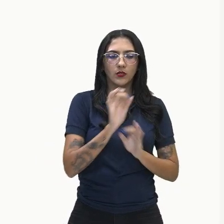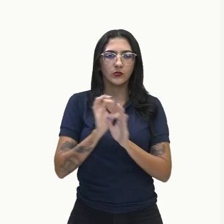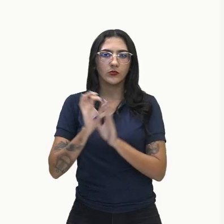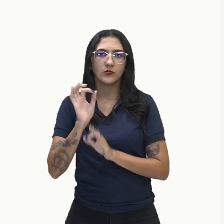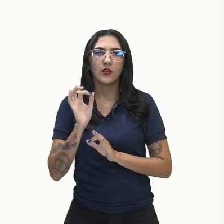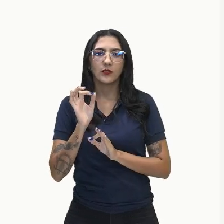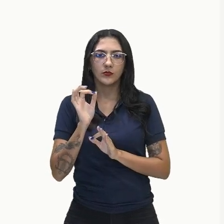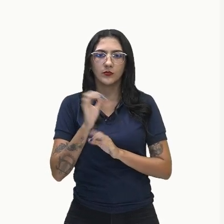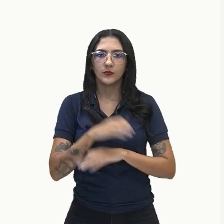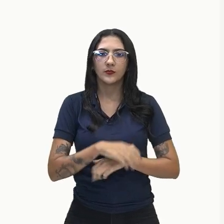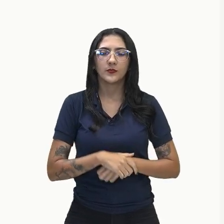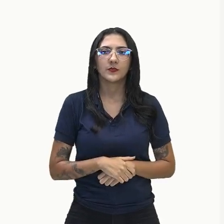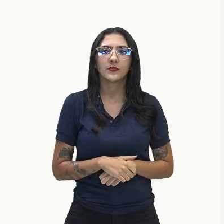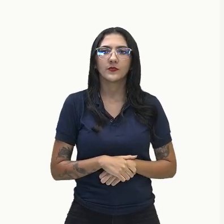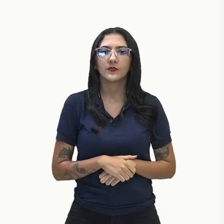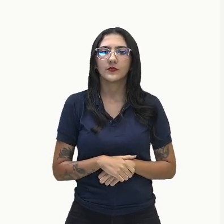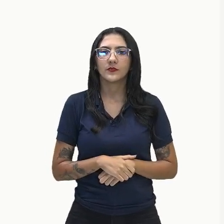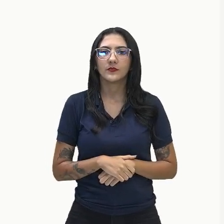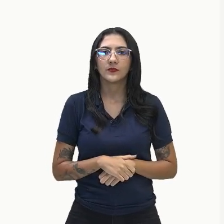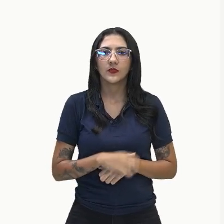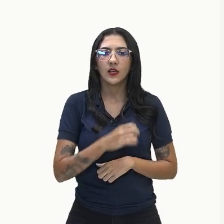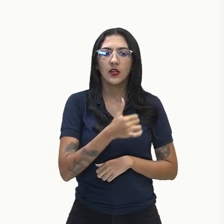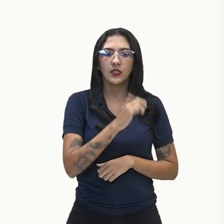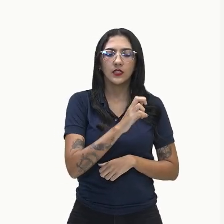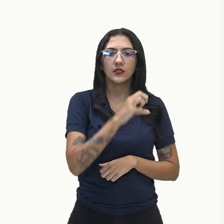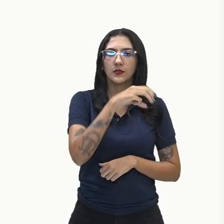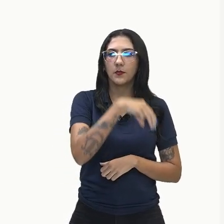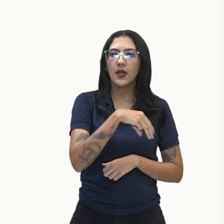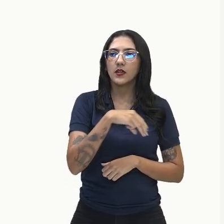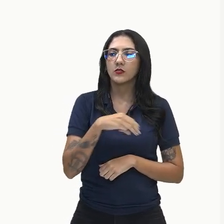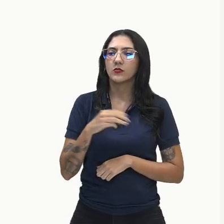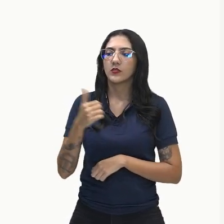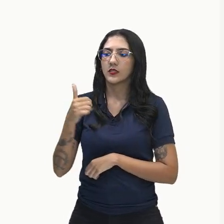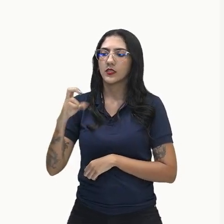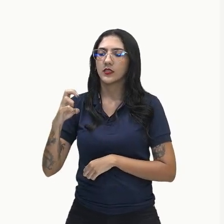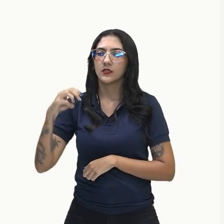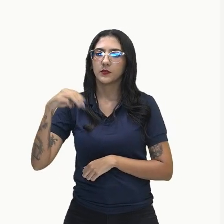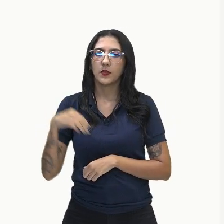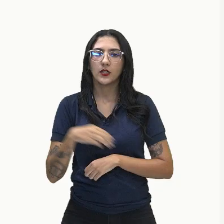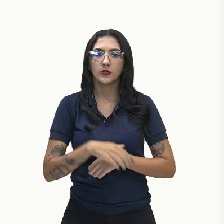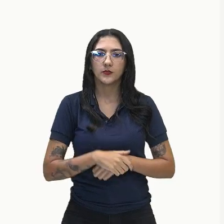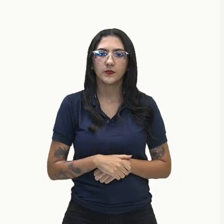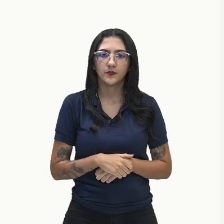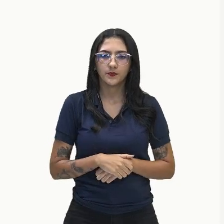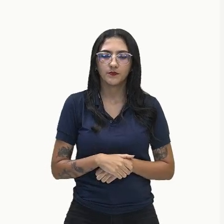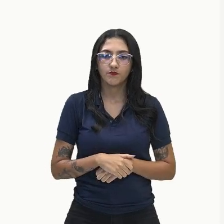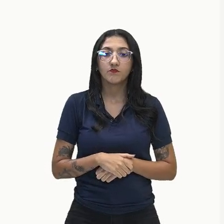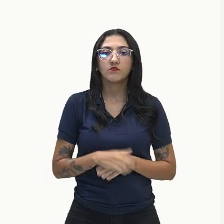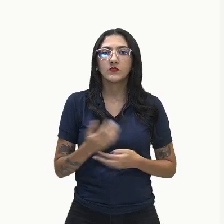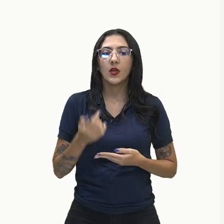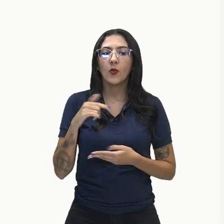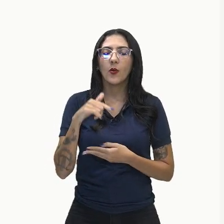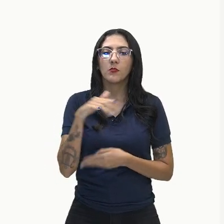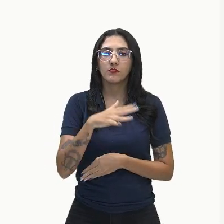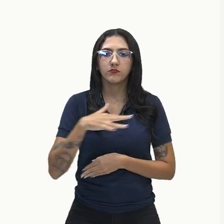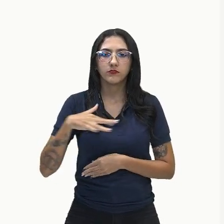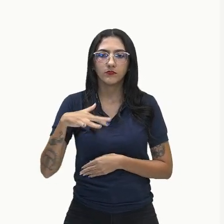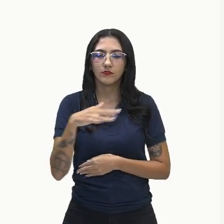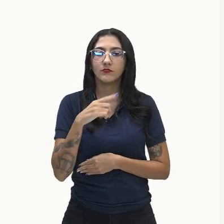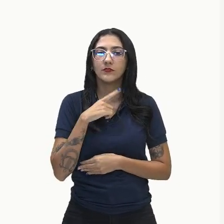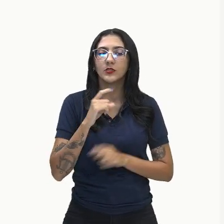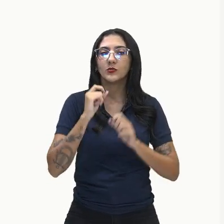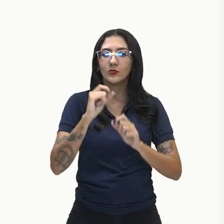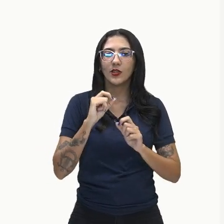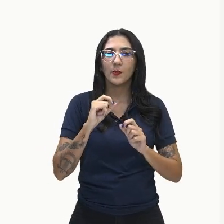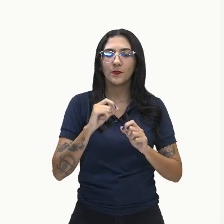mede 15 metros. Esse mede 15 metros e também mede 15 metros. Por ser um triângulo, ou melhor, por ser um terreno retangular, nós temos aí,